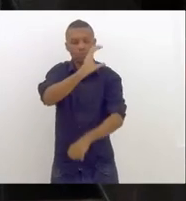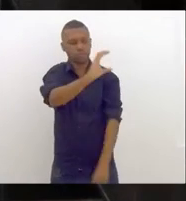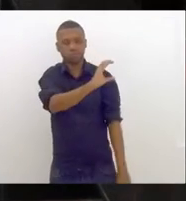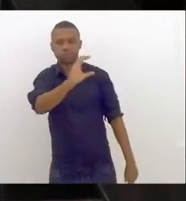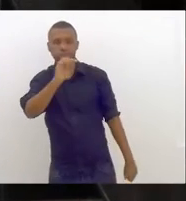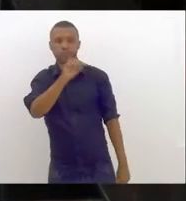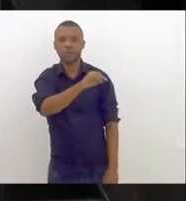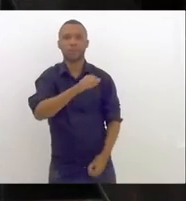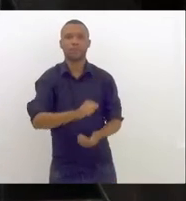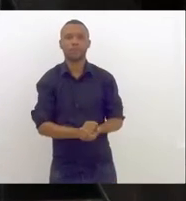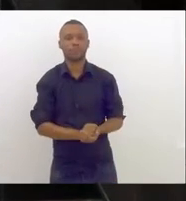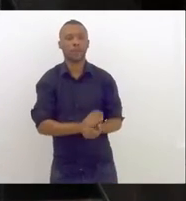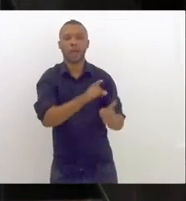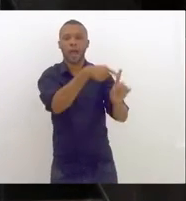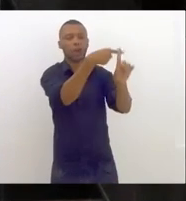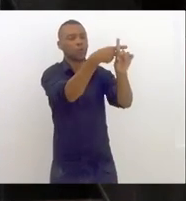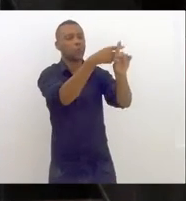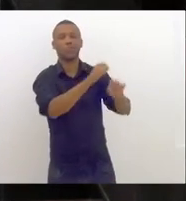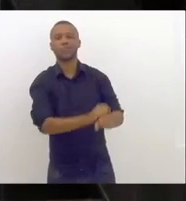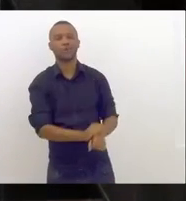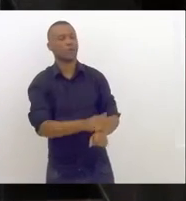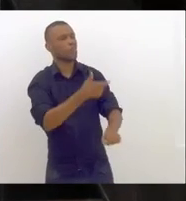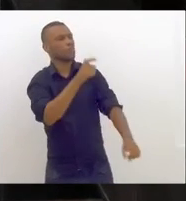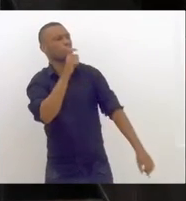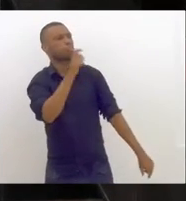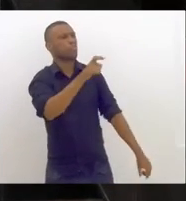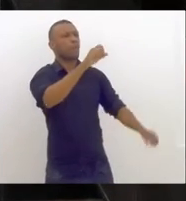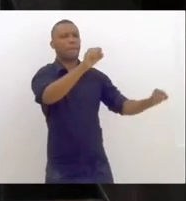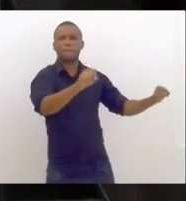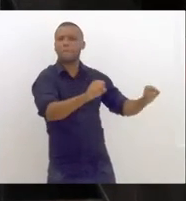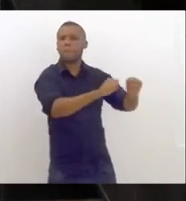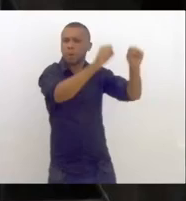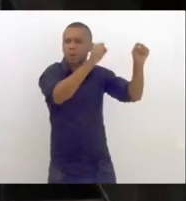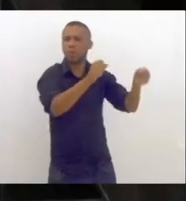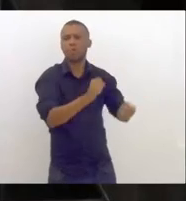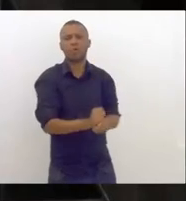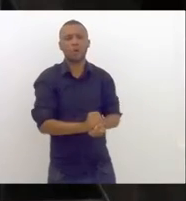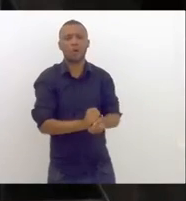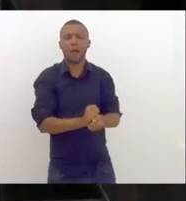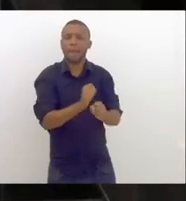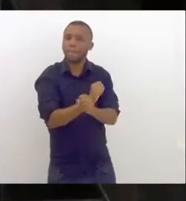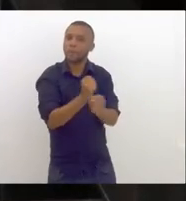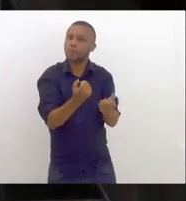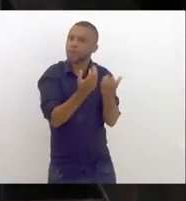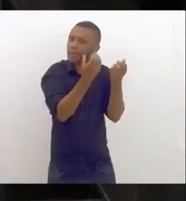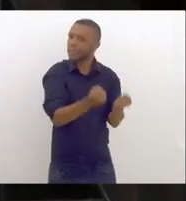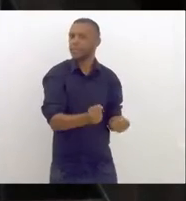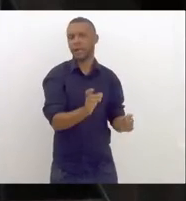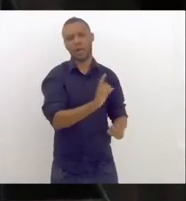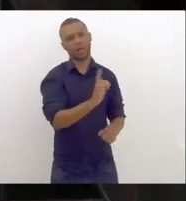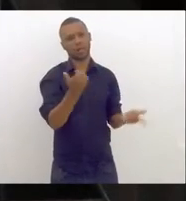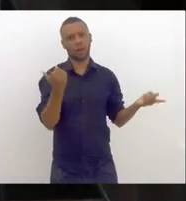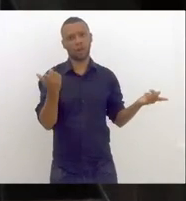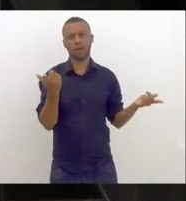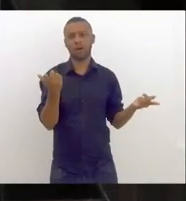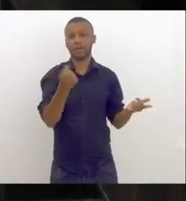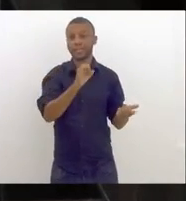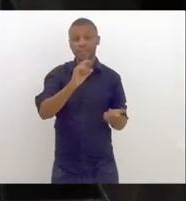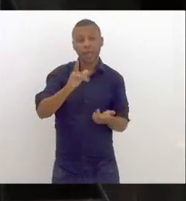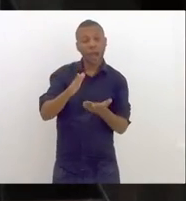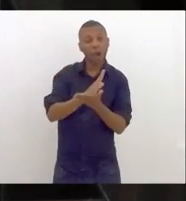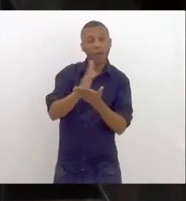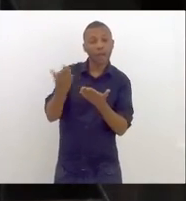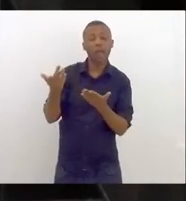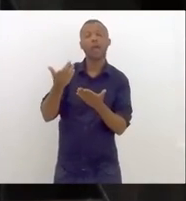quebrar a cruz que tá lá no fundo do altar é um vilipendi inaceitável se alguém entrar no templo na Pentecostal